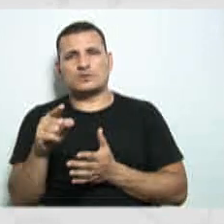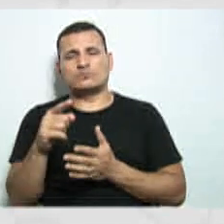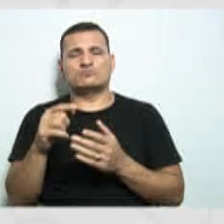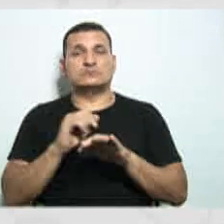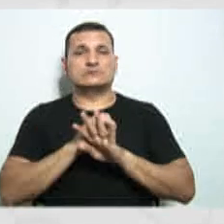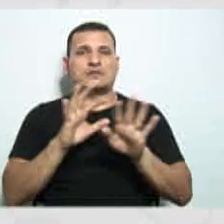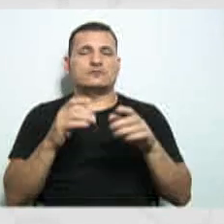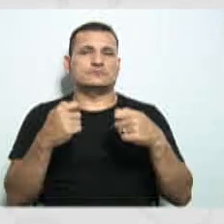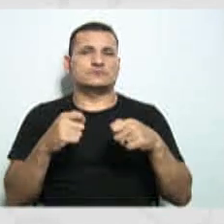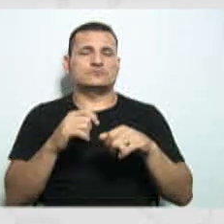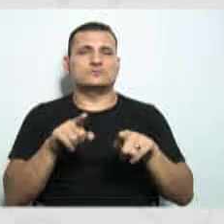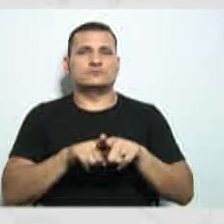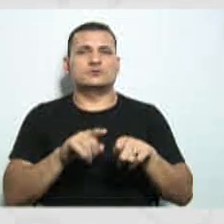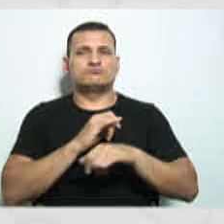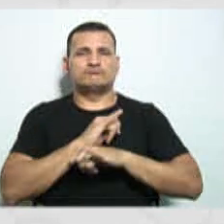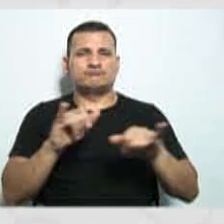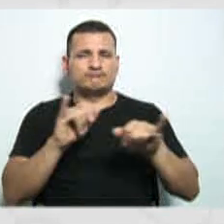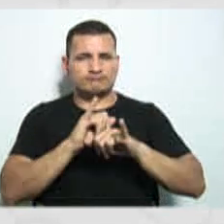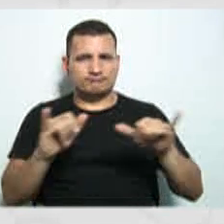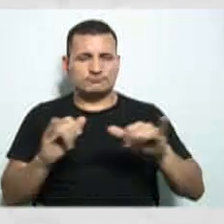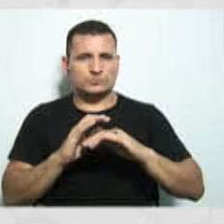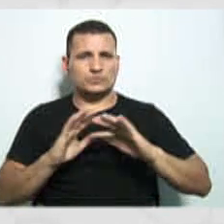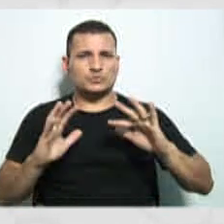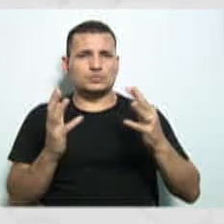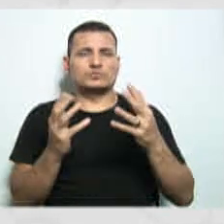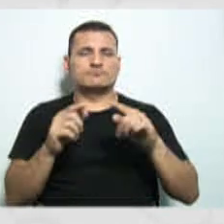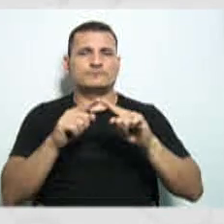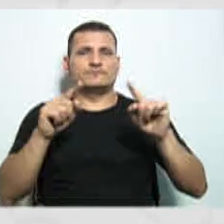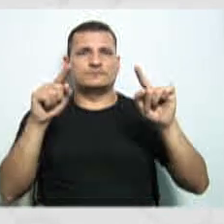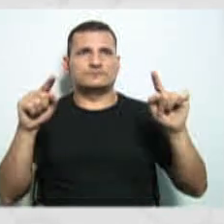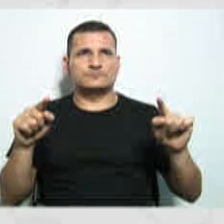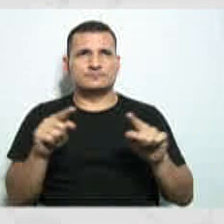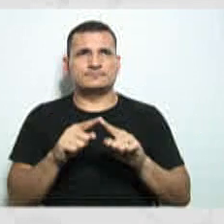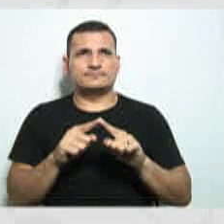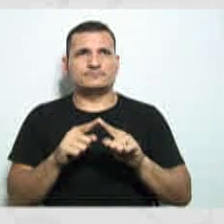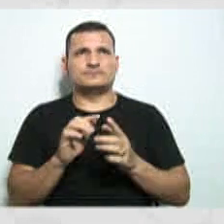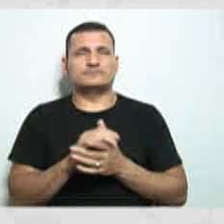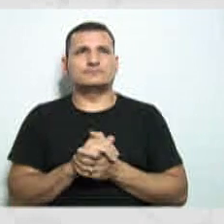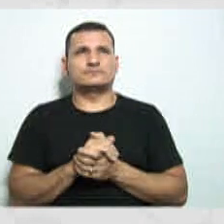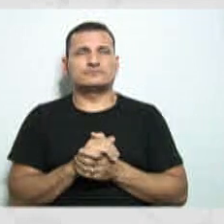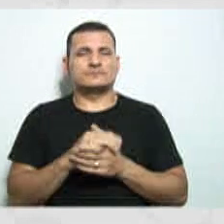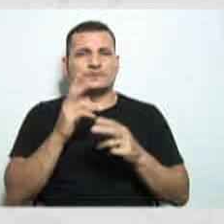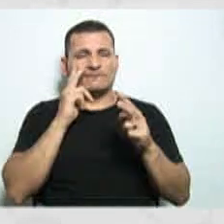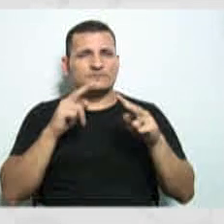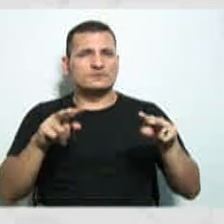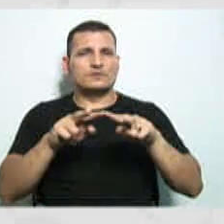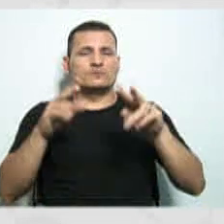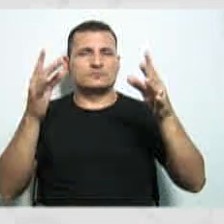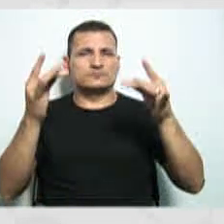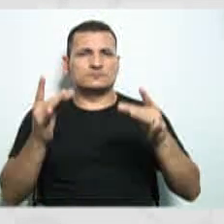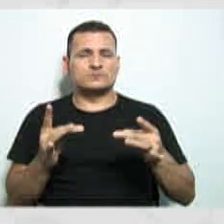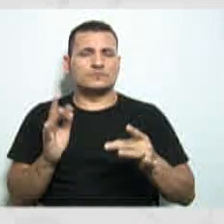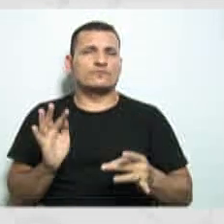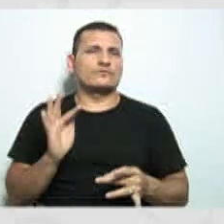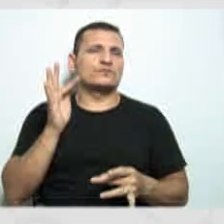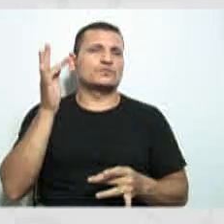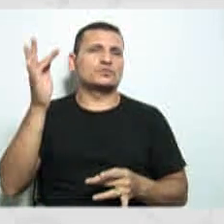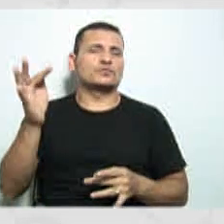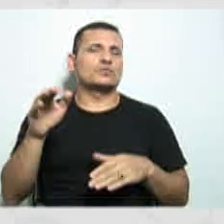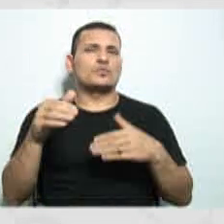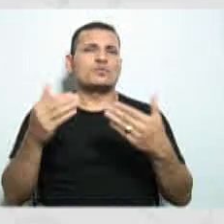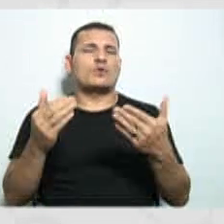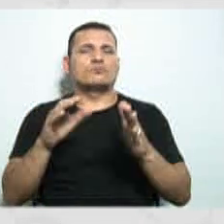e divulgada para todos os funcionários, tá? A visão ela é a descrição do futuro desejado para